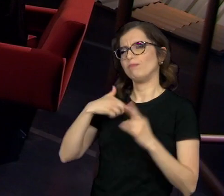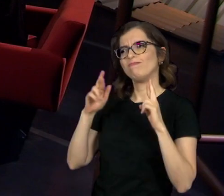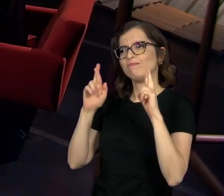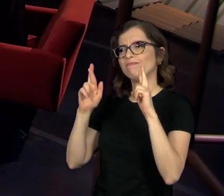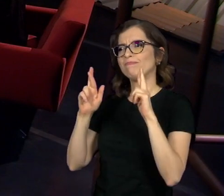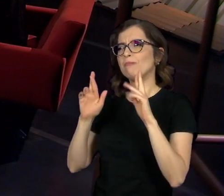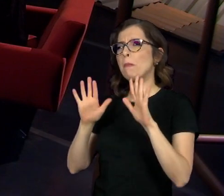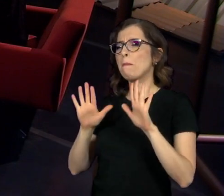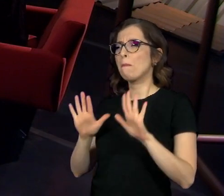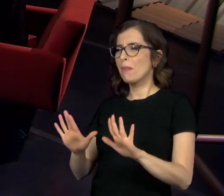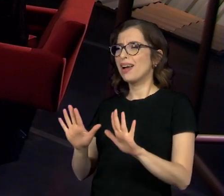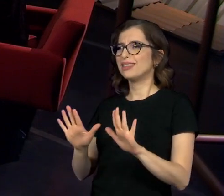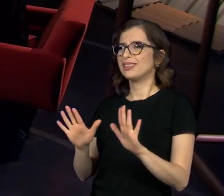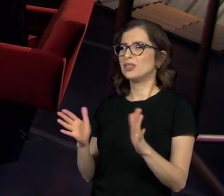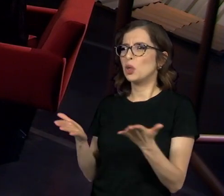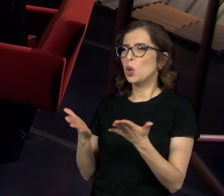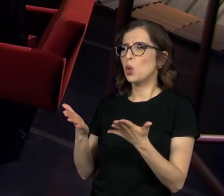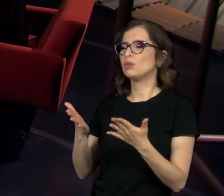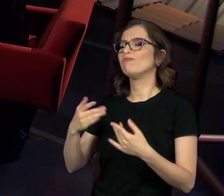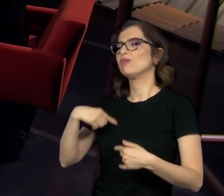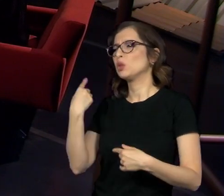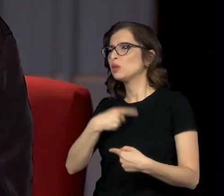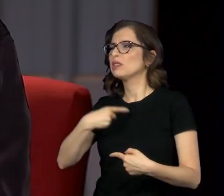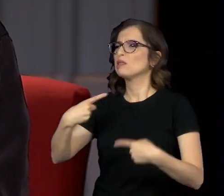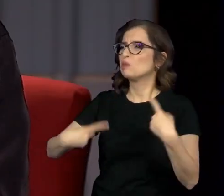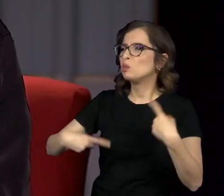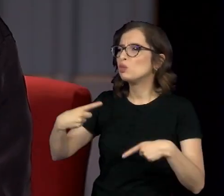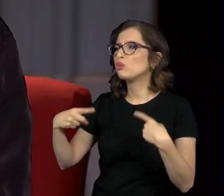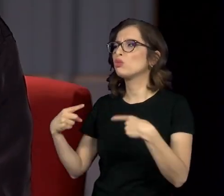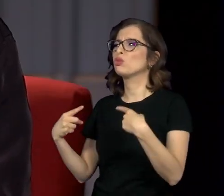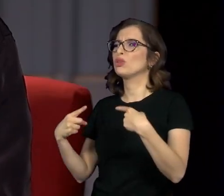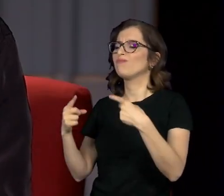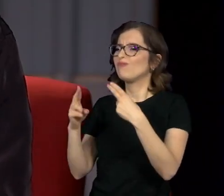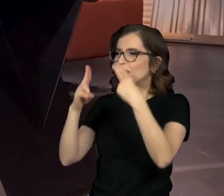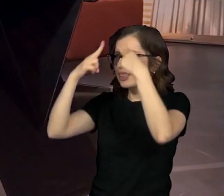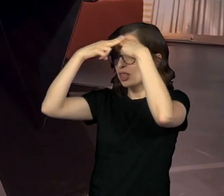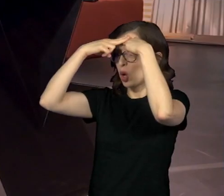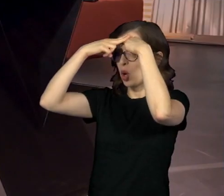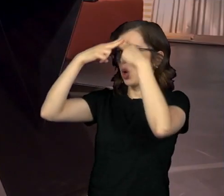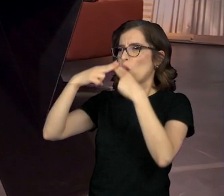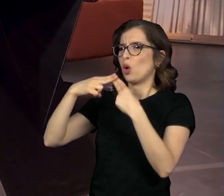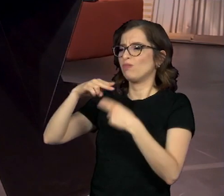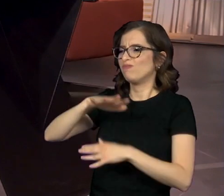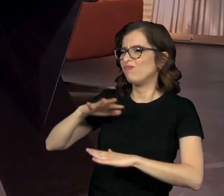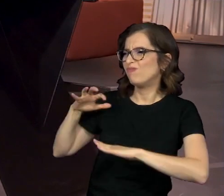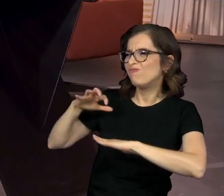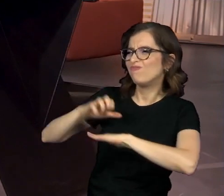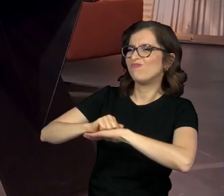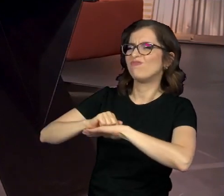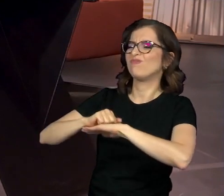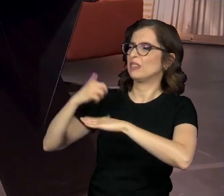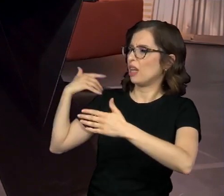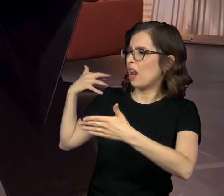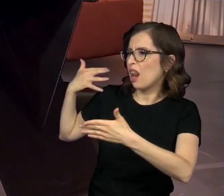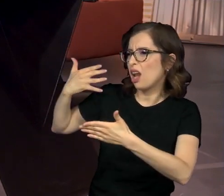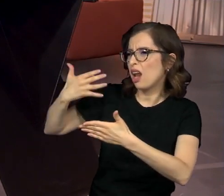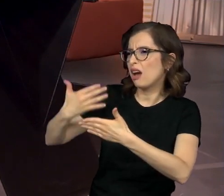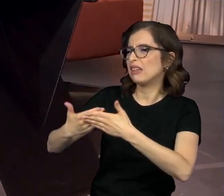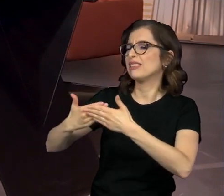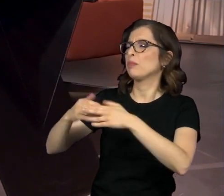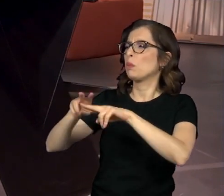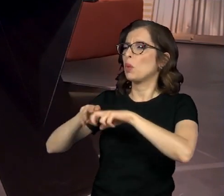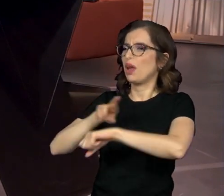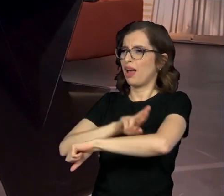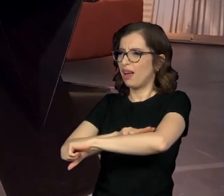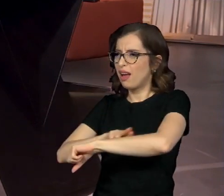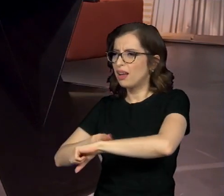tanto os traumas da colonização, do racismo. E passamos por alguns recentes traumas. Com certeza,